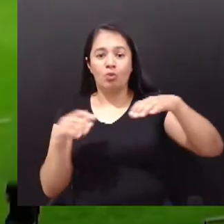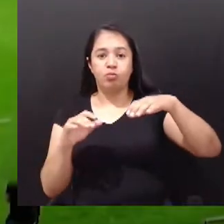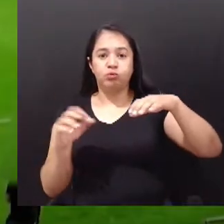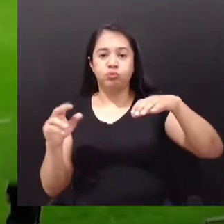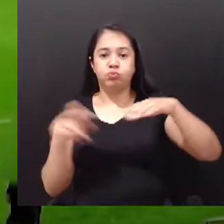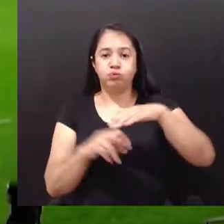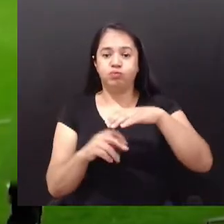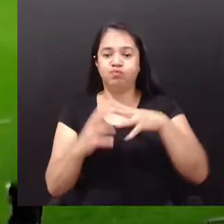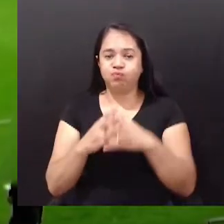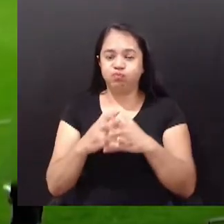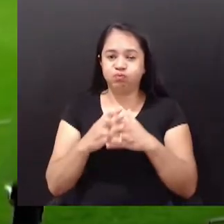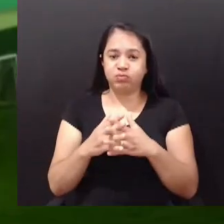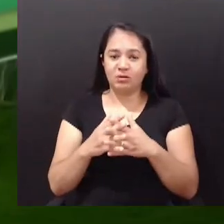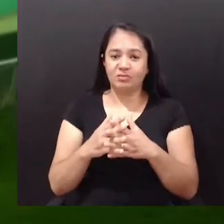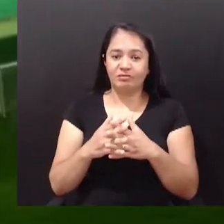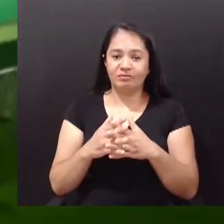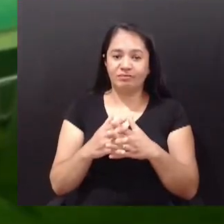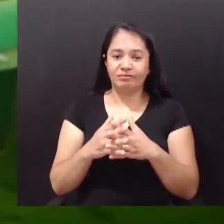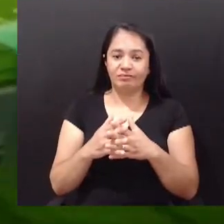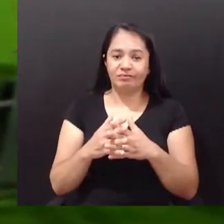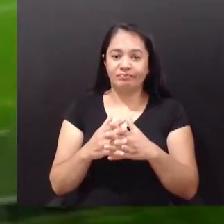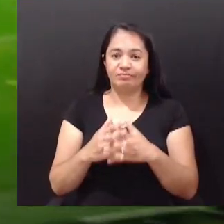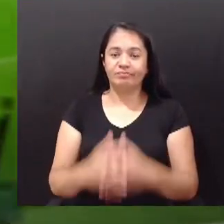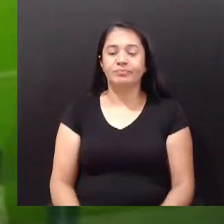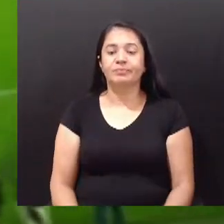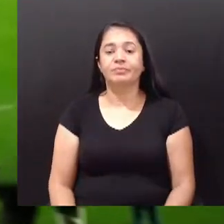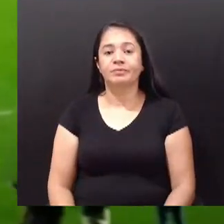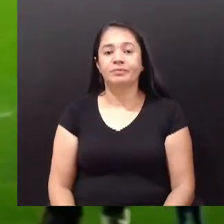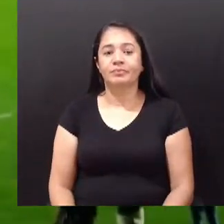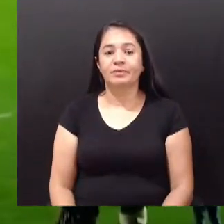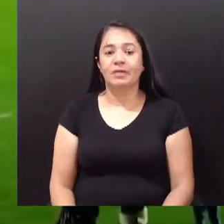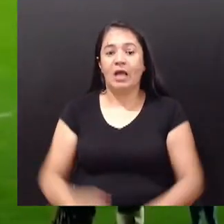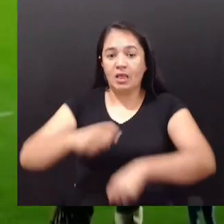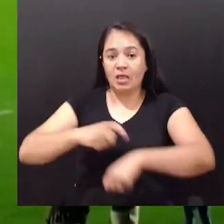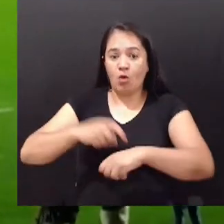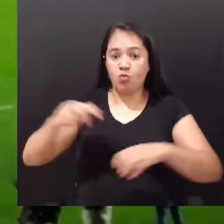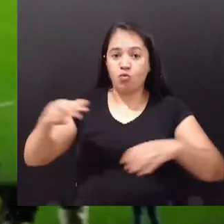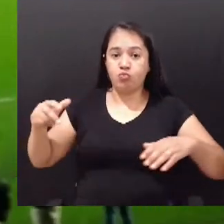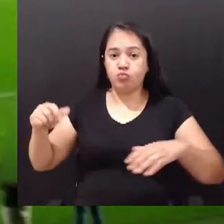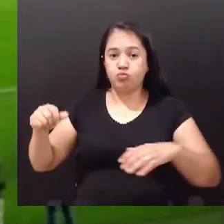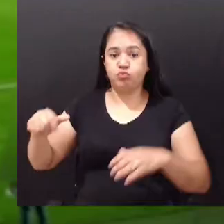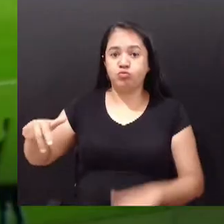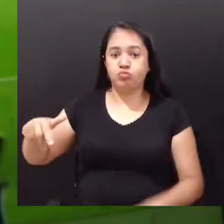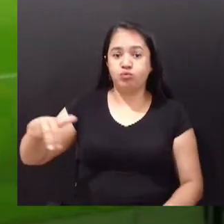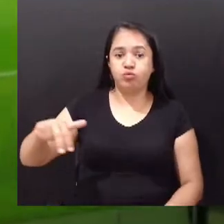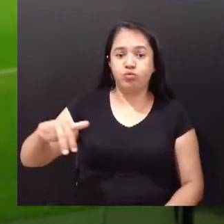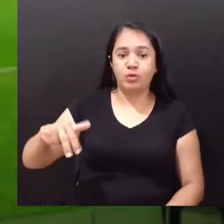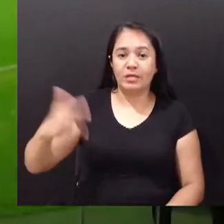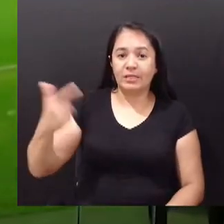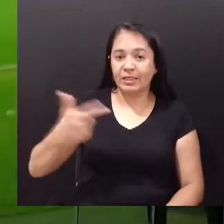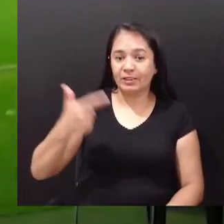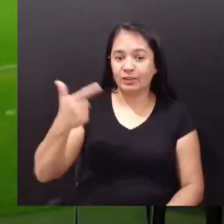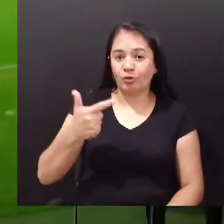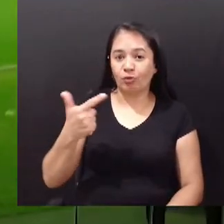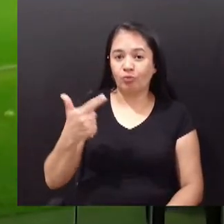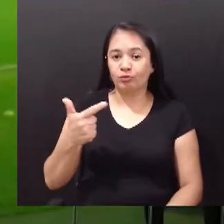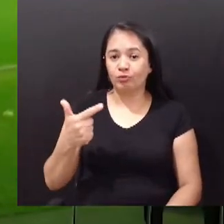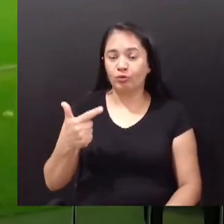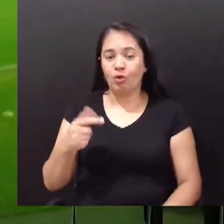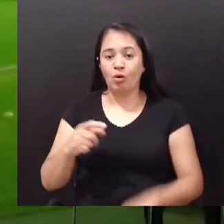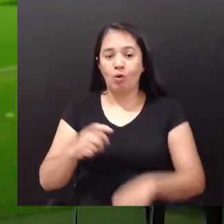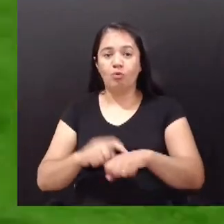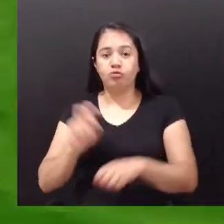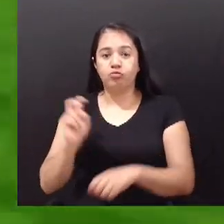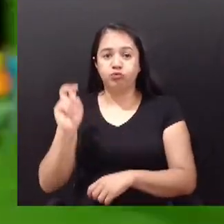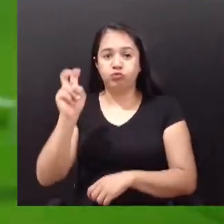e a bola foi para escanteio. Na cobrança, Paulo Sérgio, na segunda trave, cabeceou no contrapé